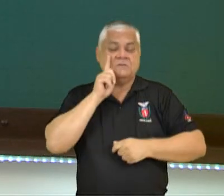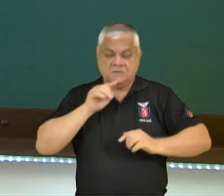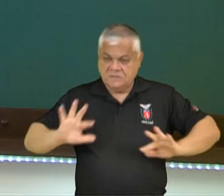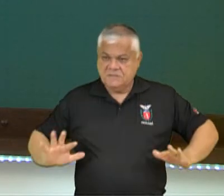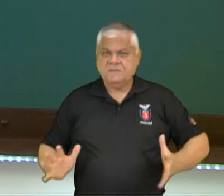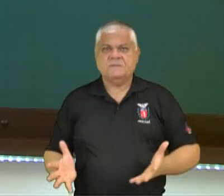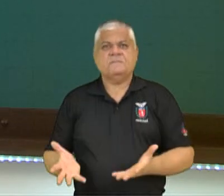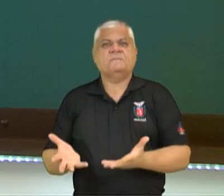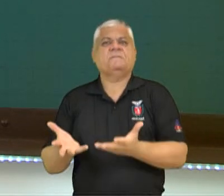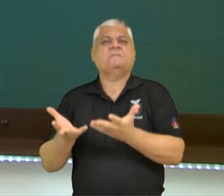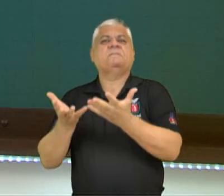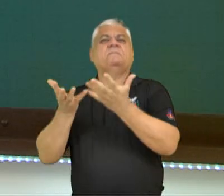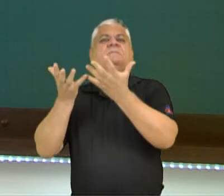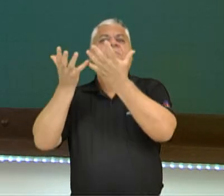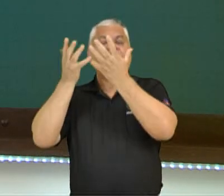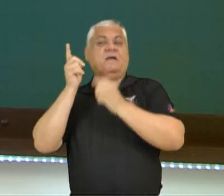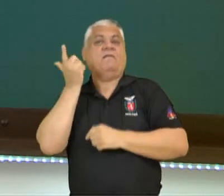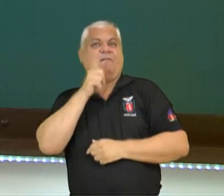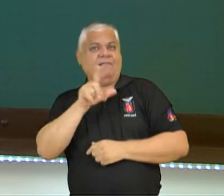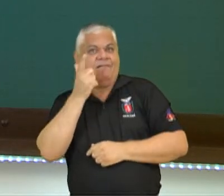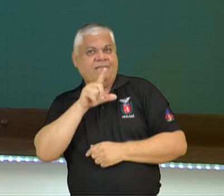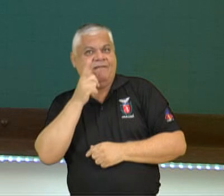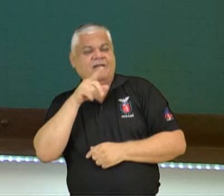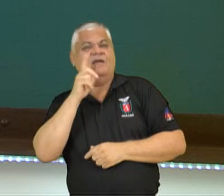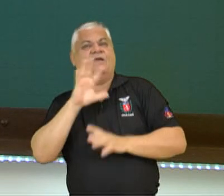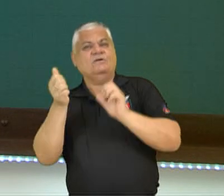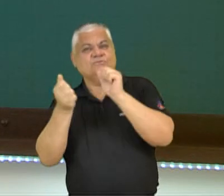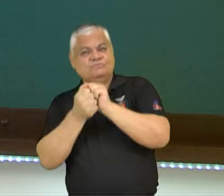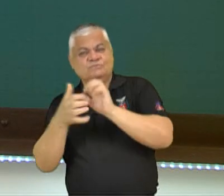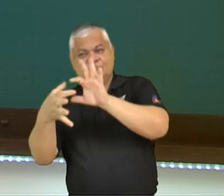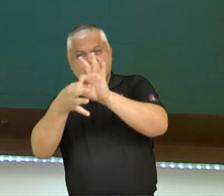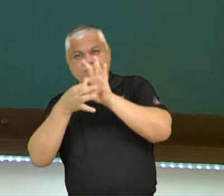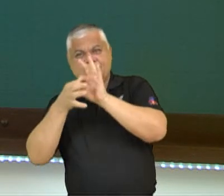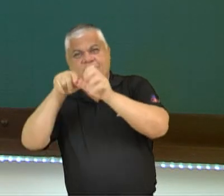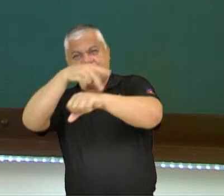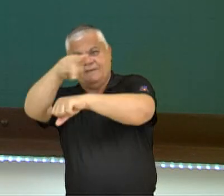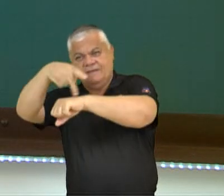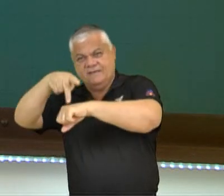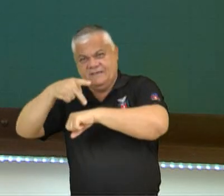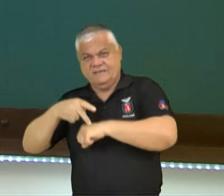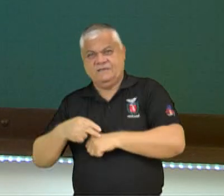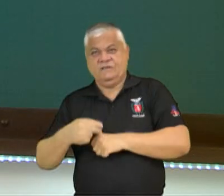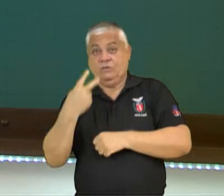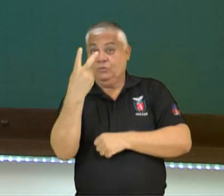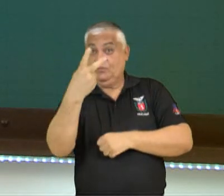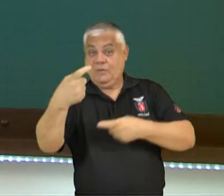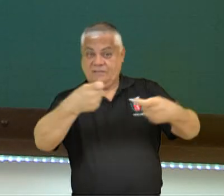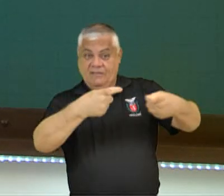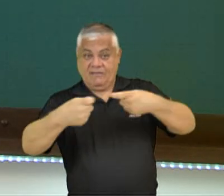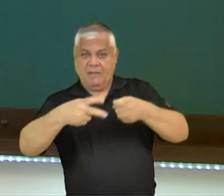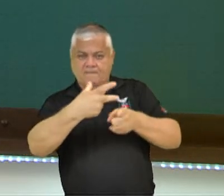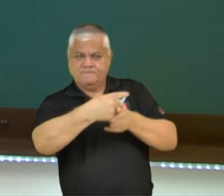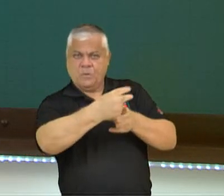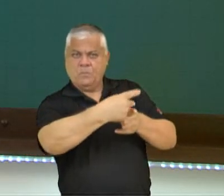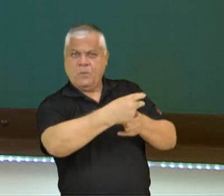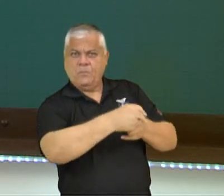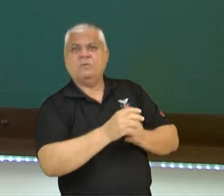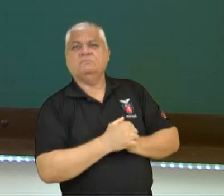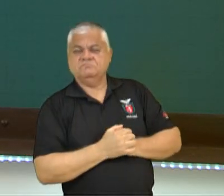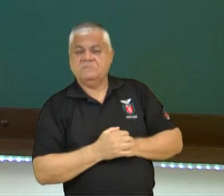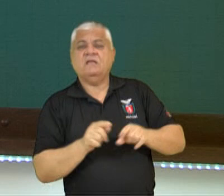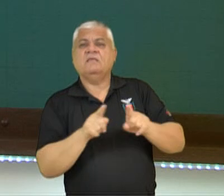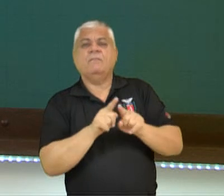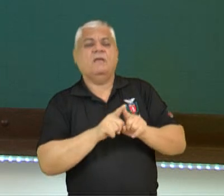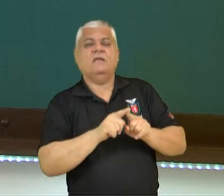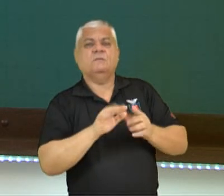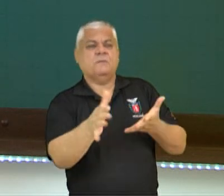da América ganharam, né, junto com os seus aliados, essas duas grandes guerras, e os despojos da